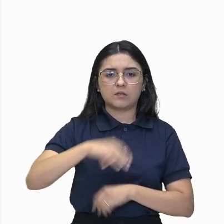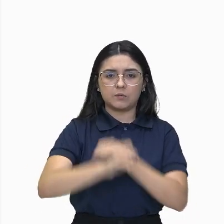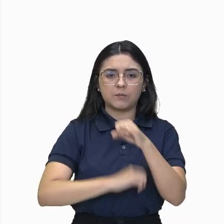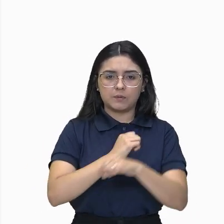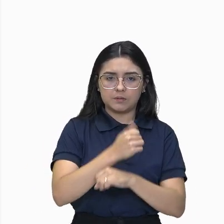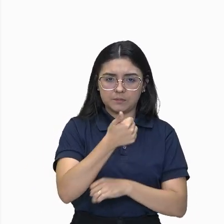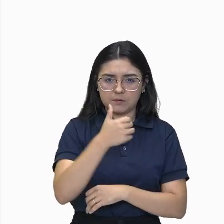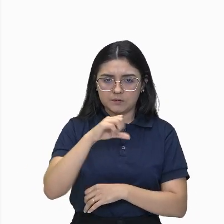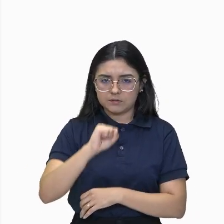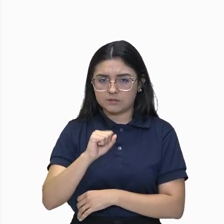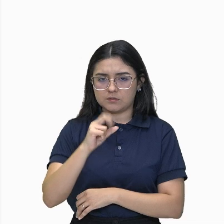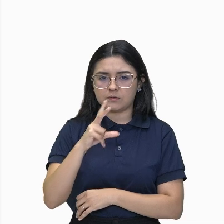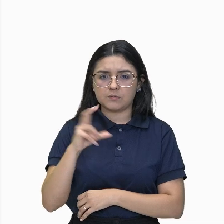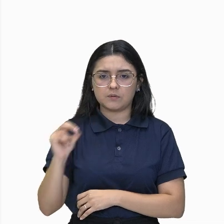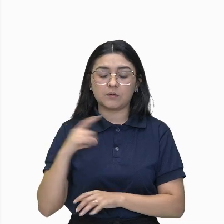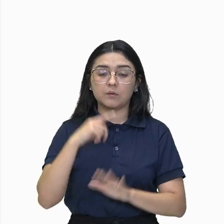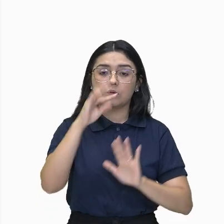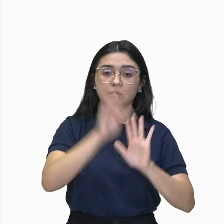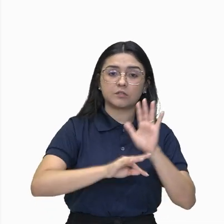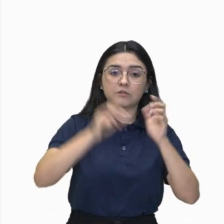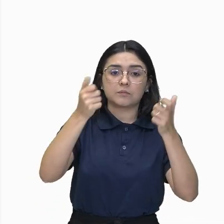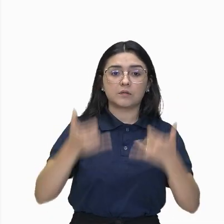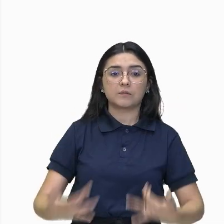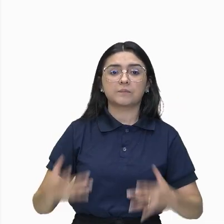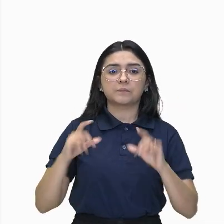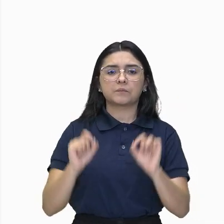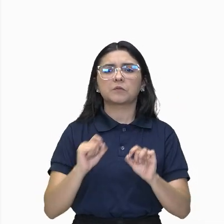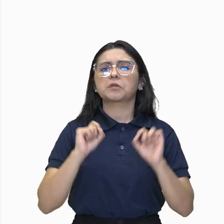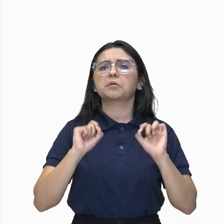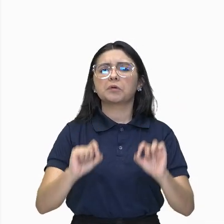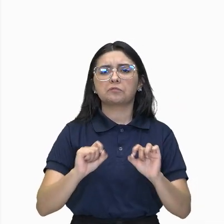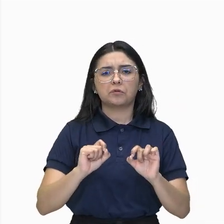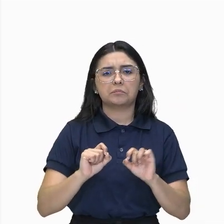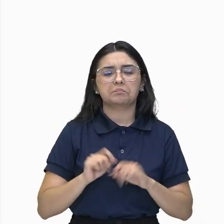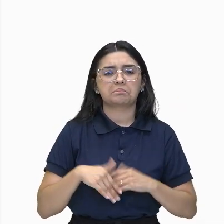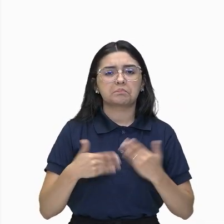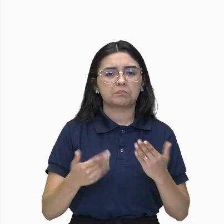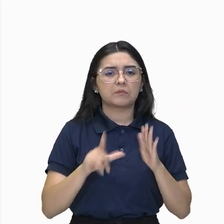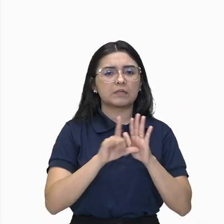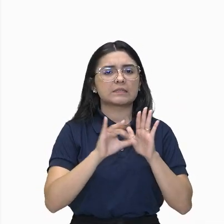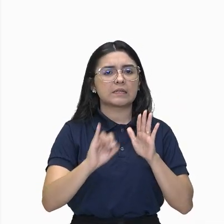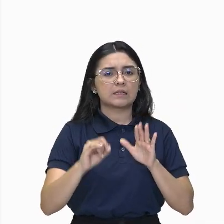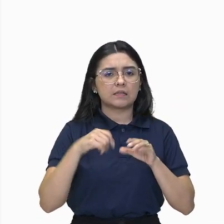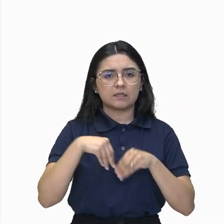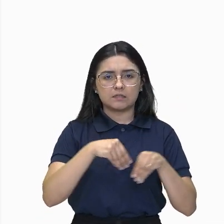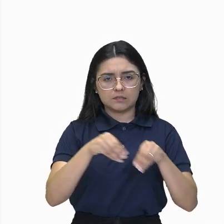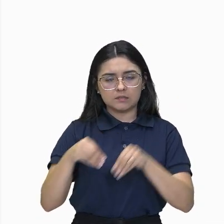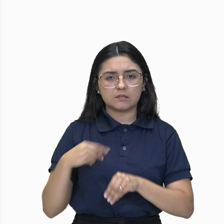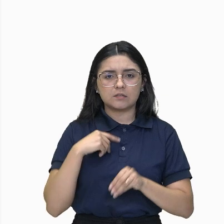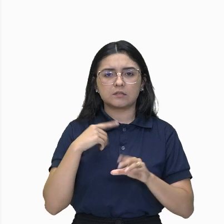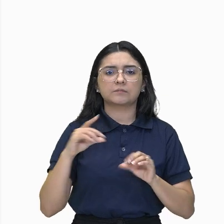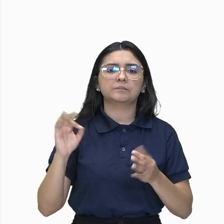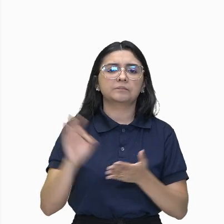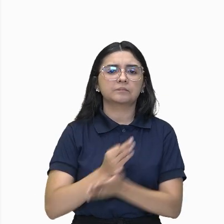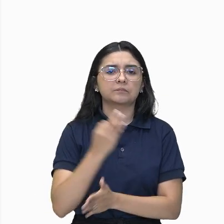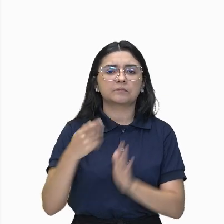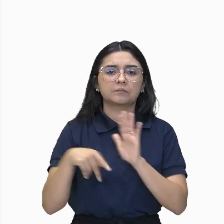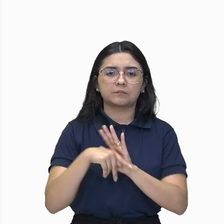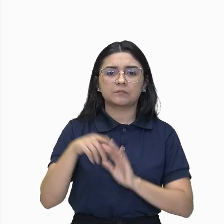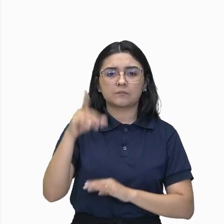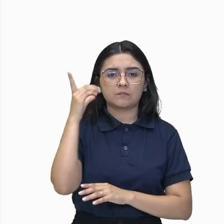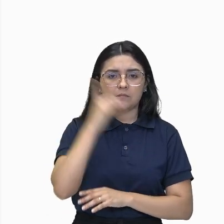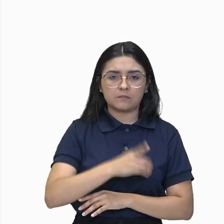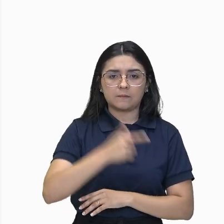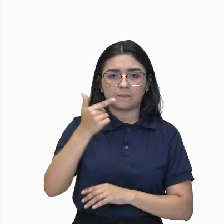1850. E o texto nos fala o seguinte, professor. O que foi? A Lei de Terras, sancionada por Dom Pedro II em setembro